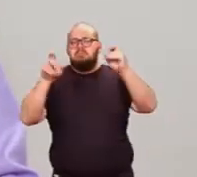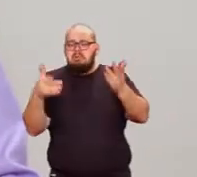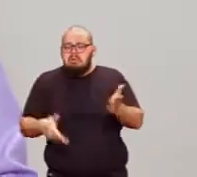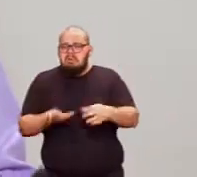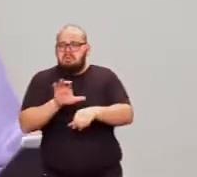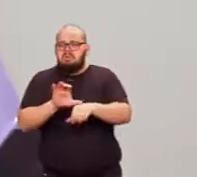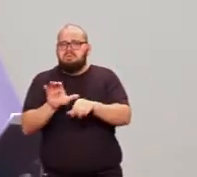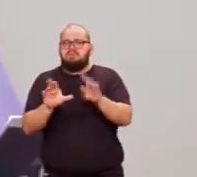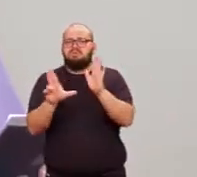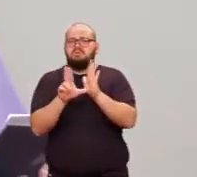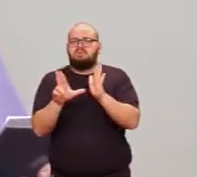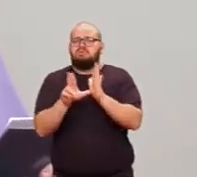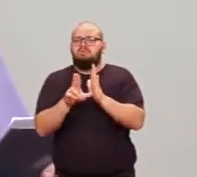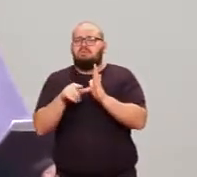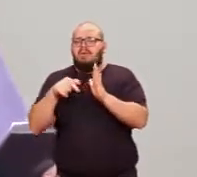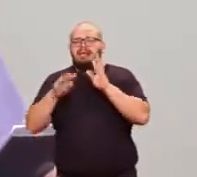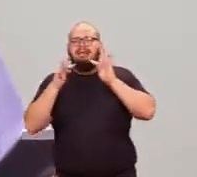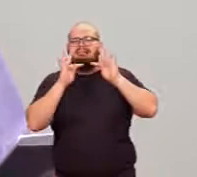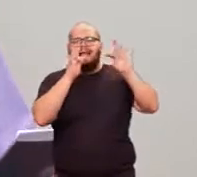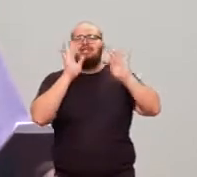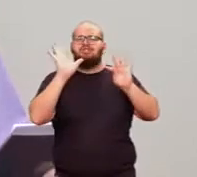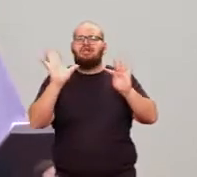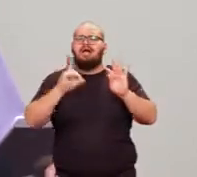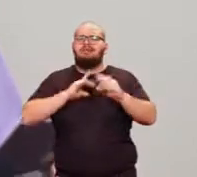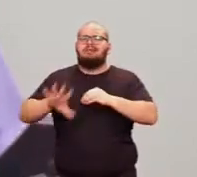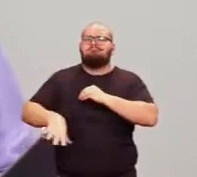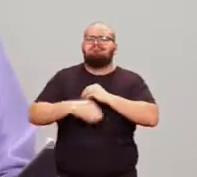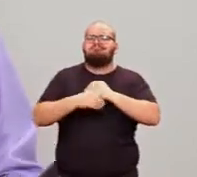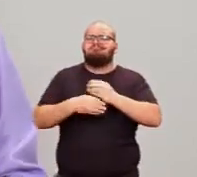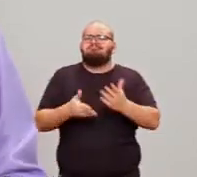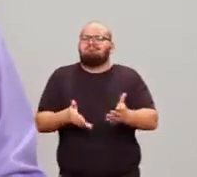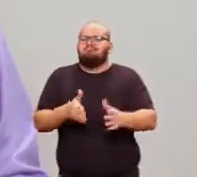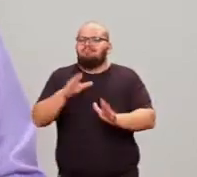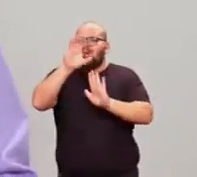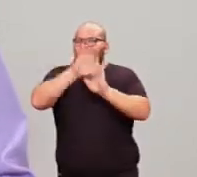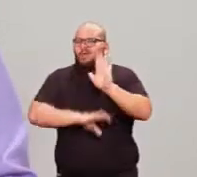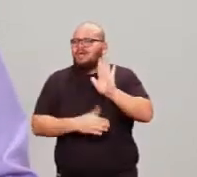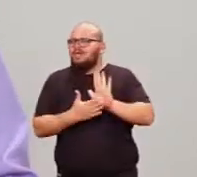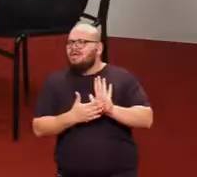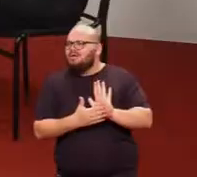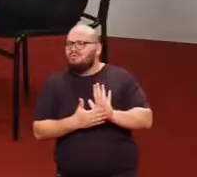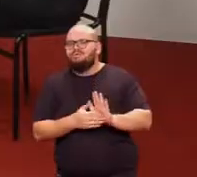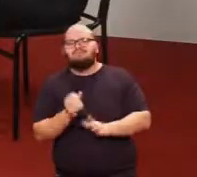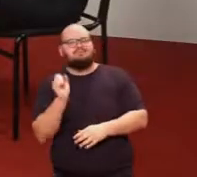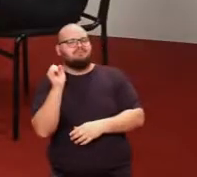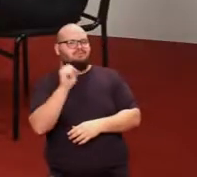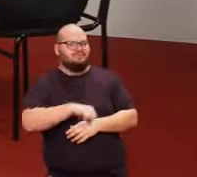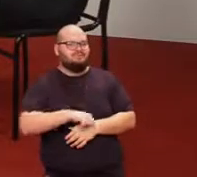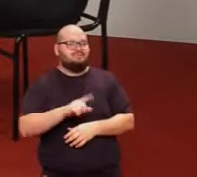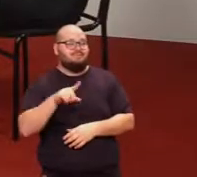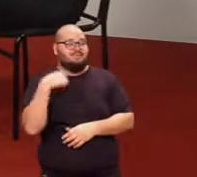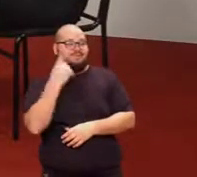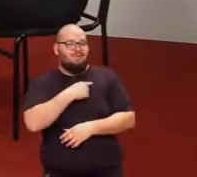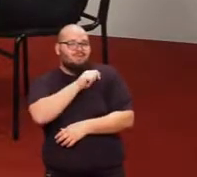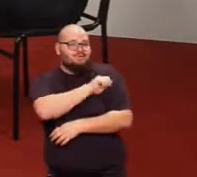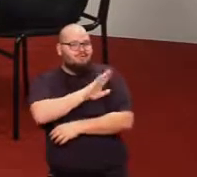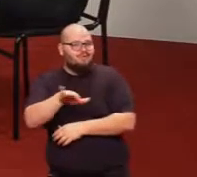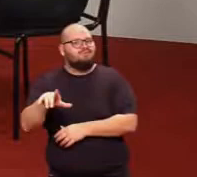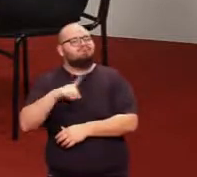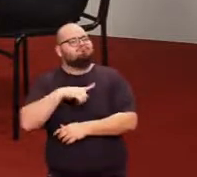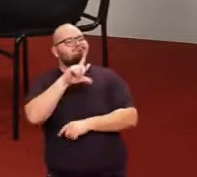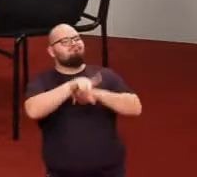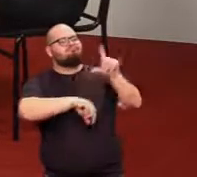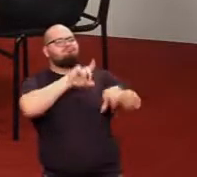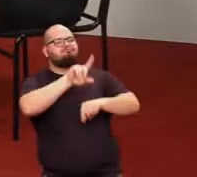curso da UBRA, essa técnica já faz parte do próprio currículo. Exatamente. O nosso aluno tem